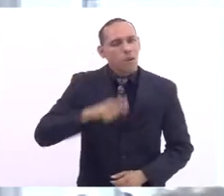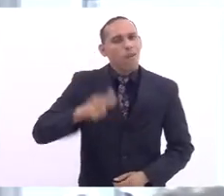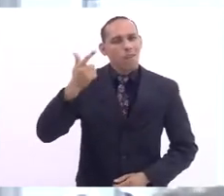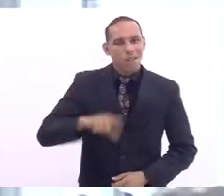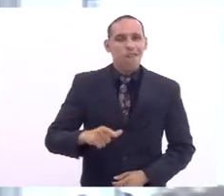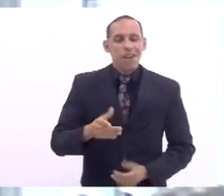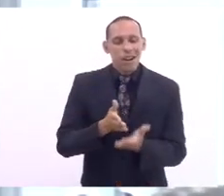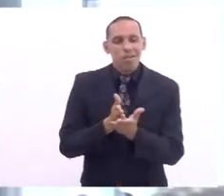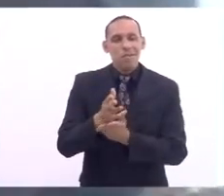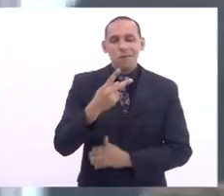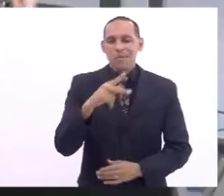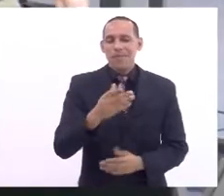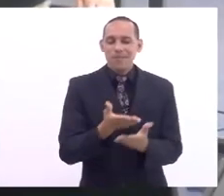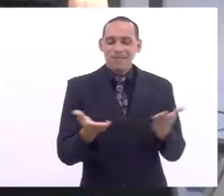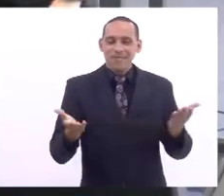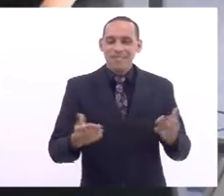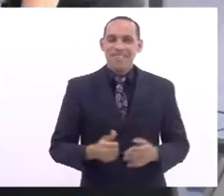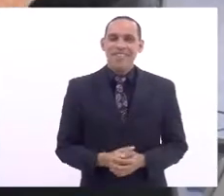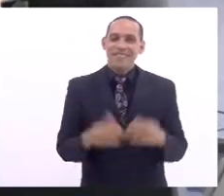trajetória de vocês